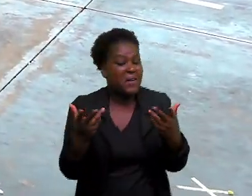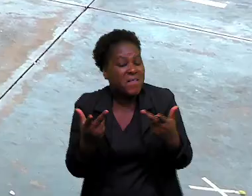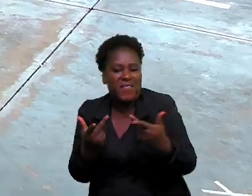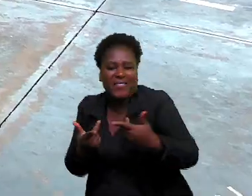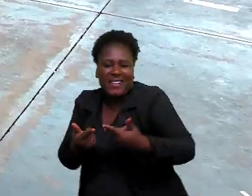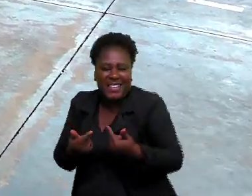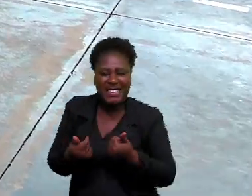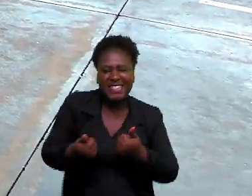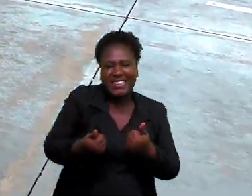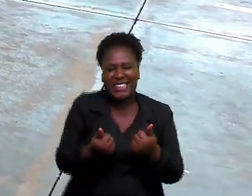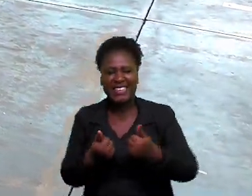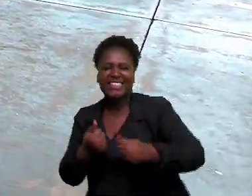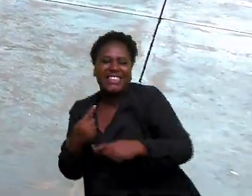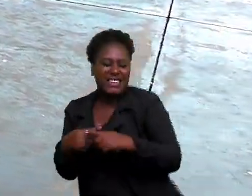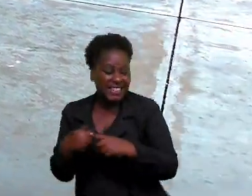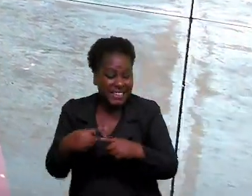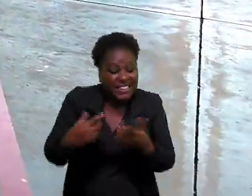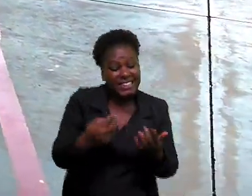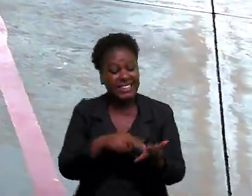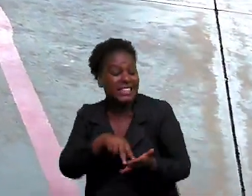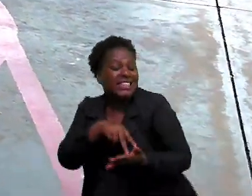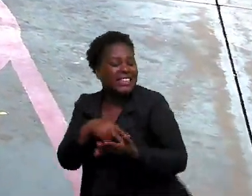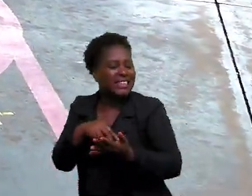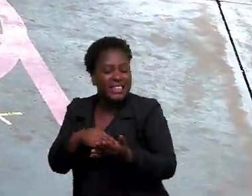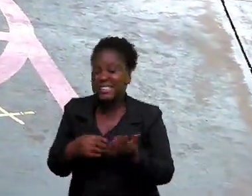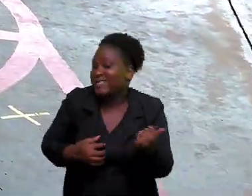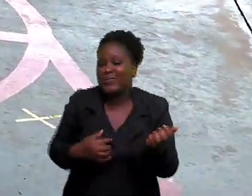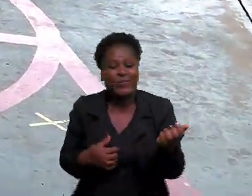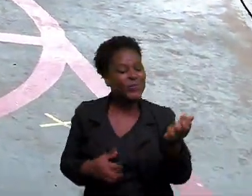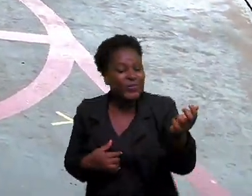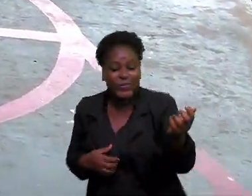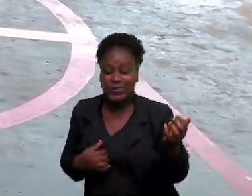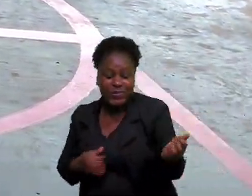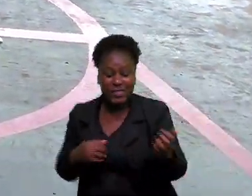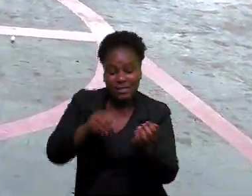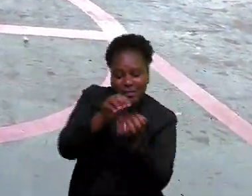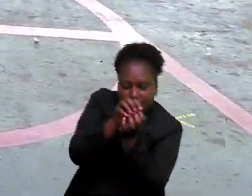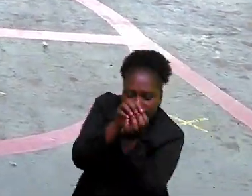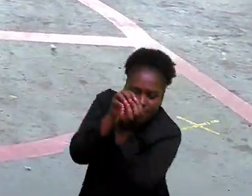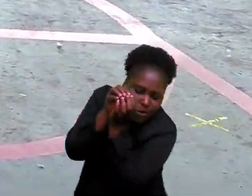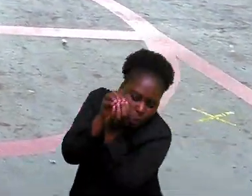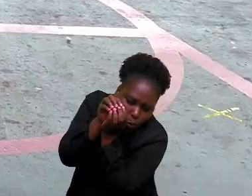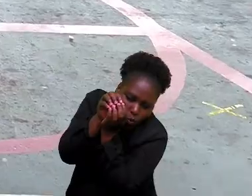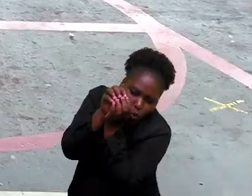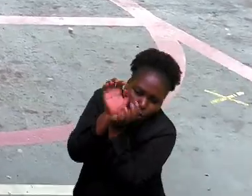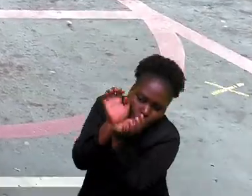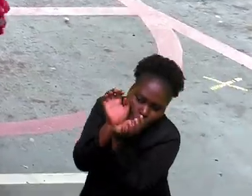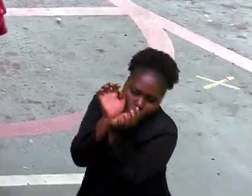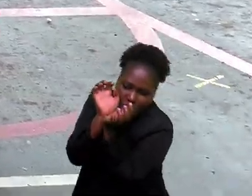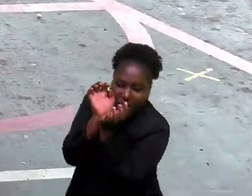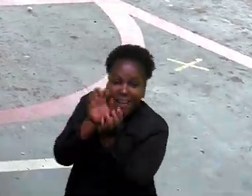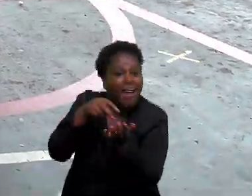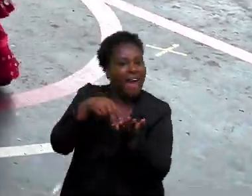sabe tocar. Até a lespinha sai da pontinha e vem dançar.